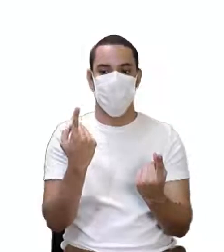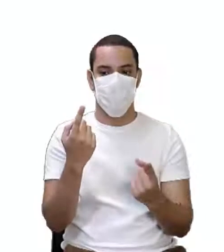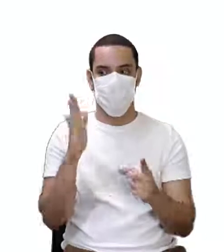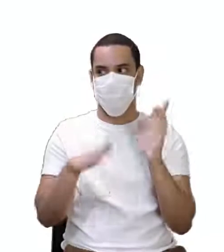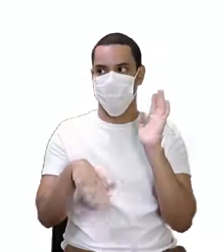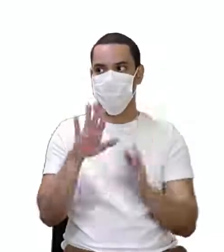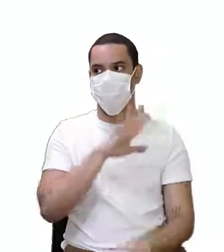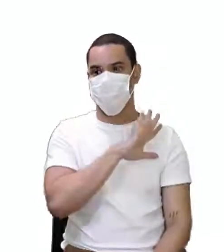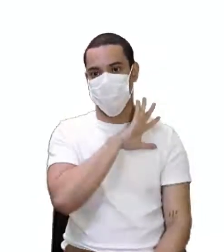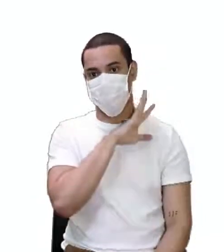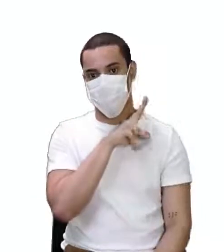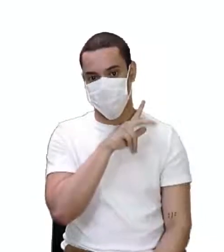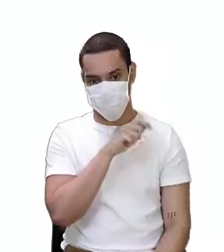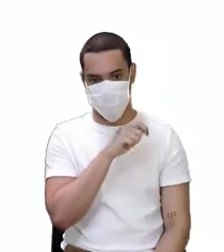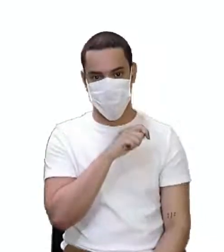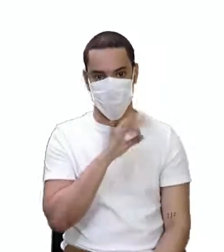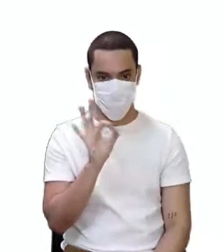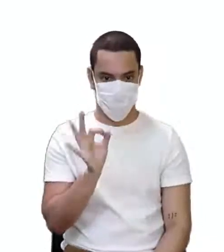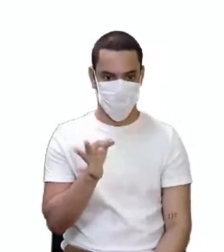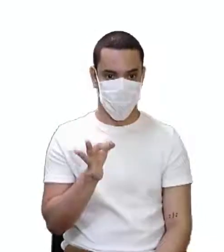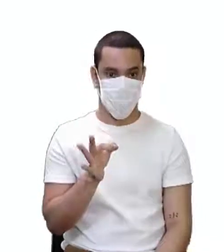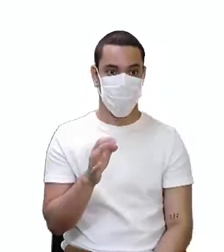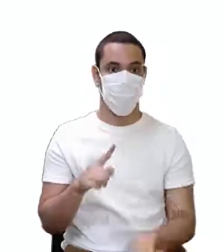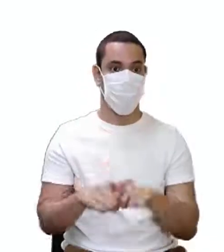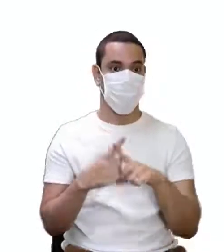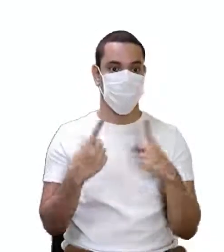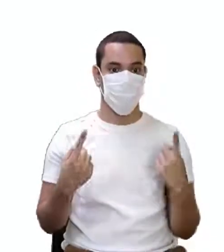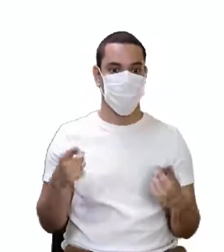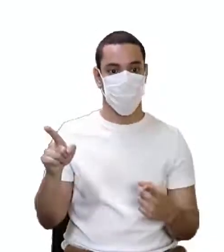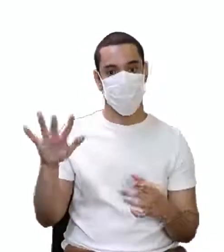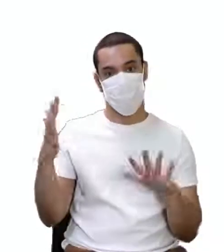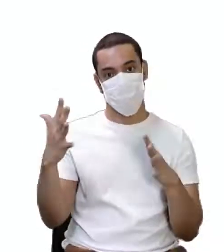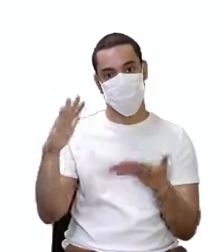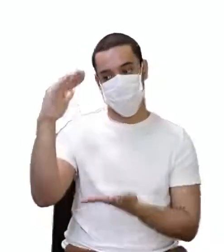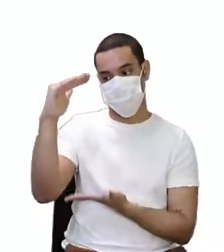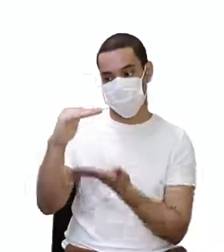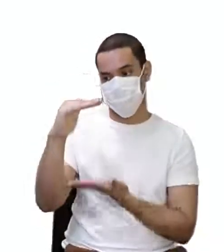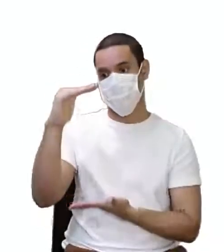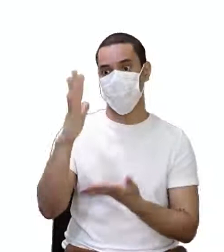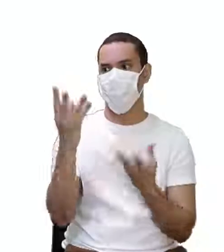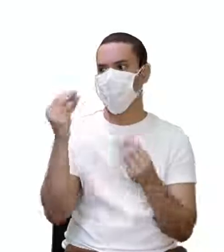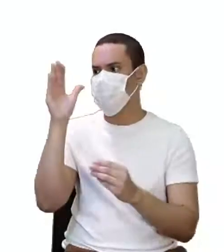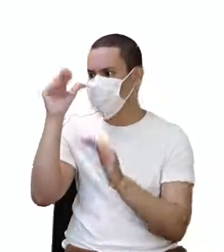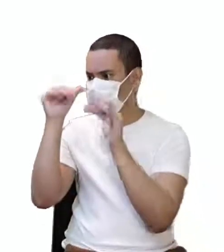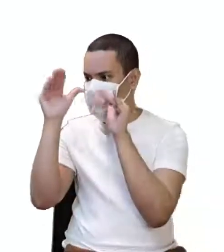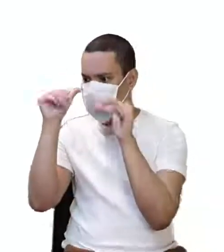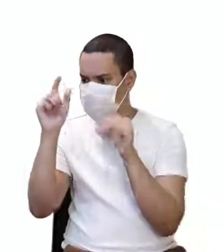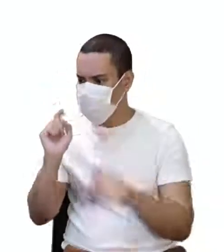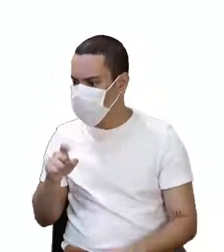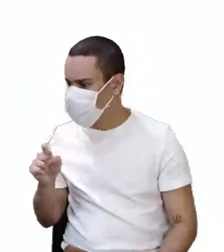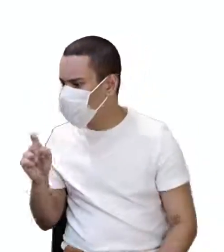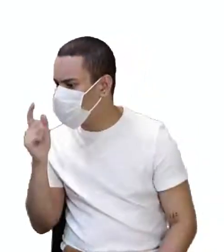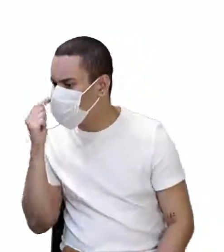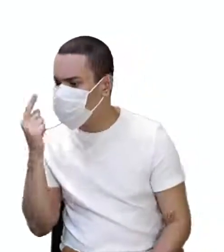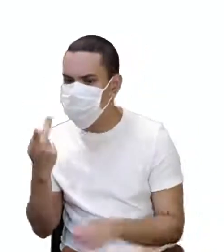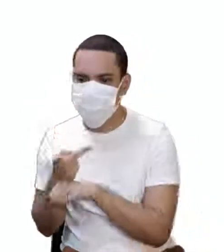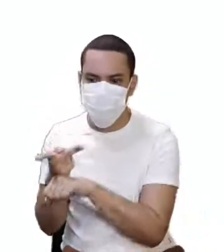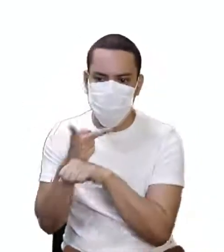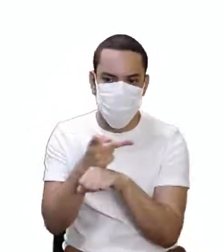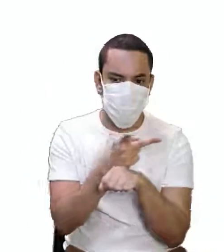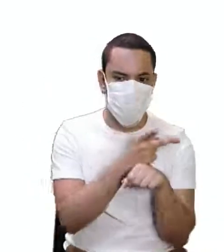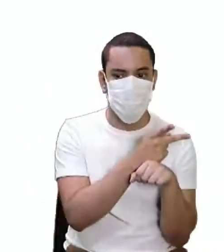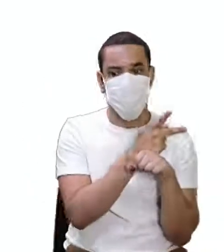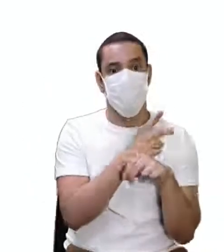porte. Fugiu, piorou. Mas esses de médio porte, normalmente eles são muito curiosos e eles vêm.